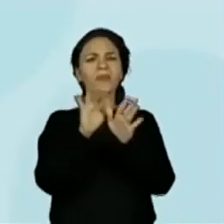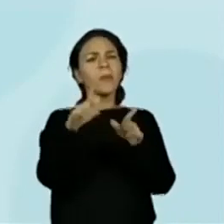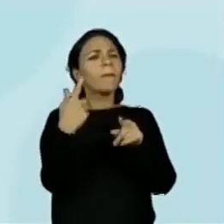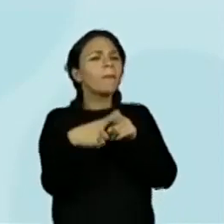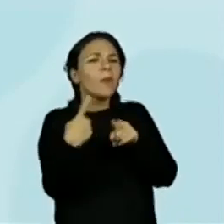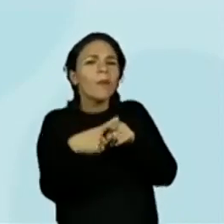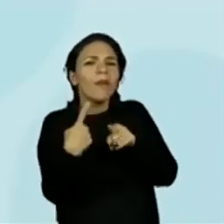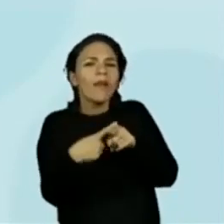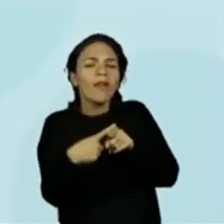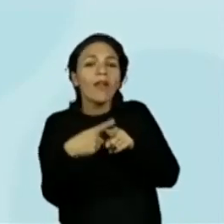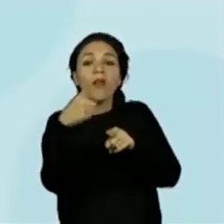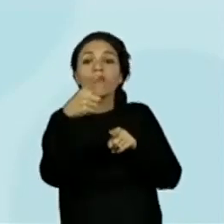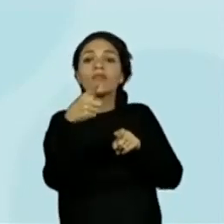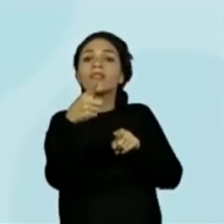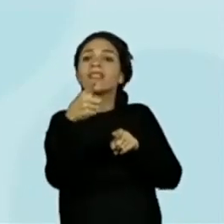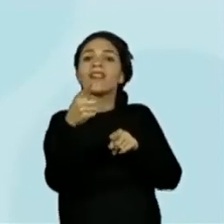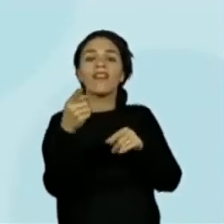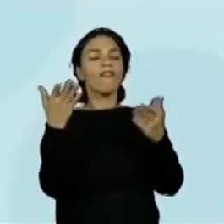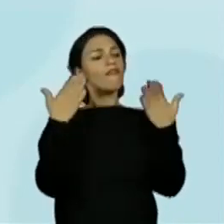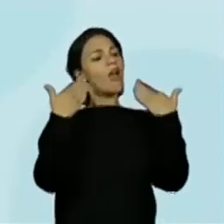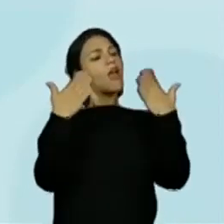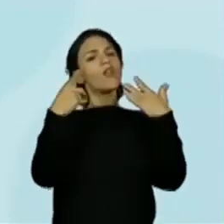que você fez durante o verão?